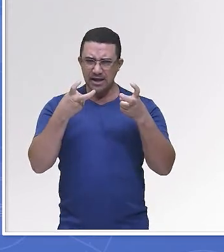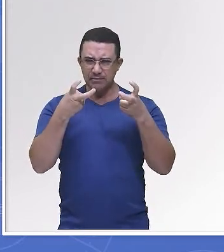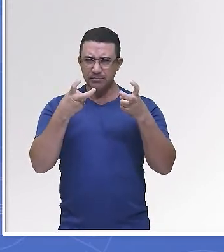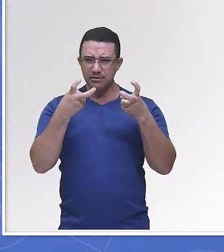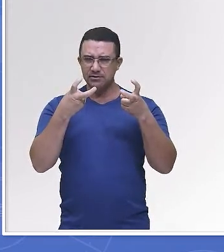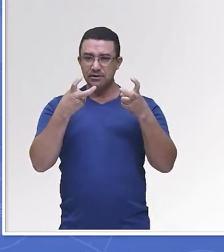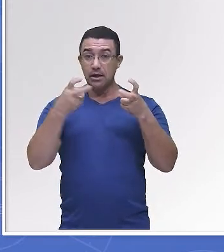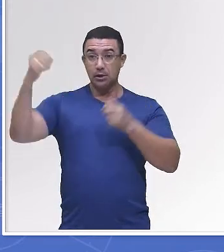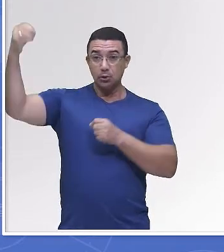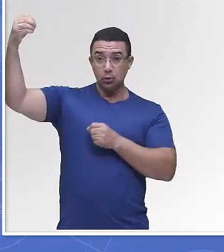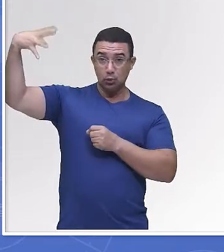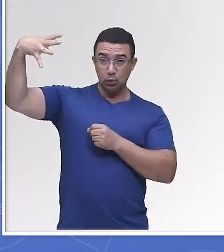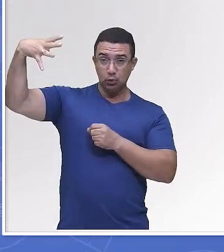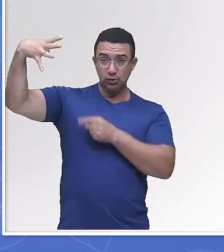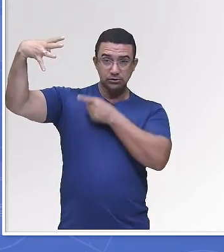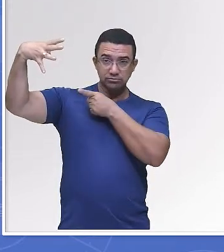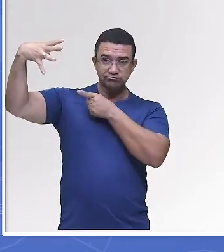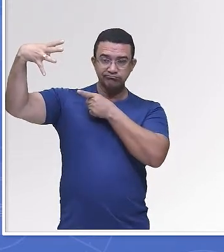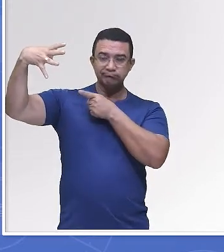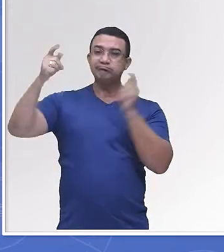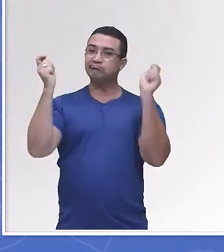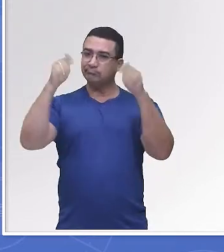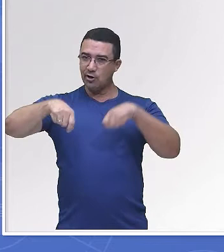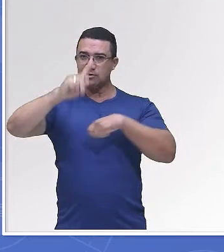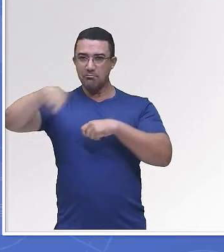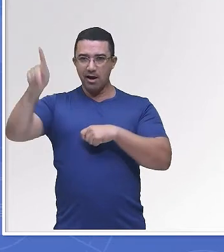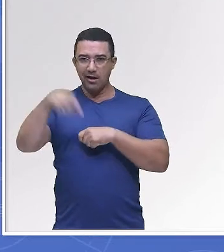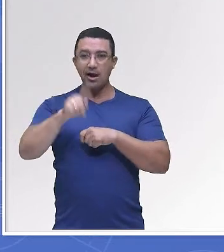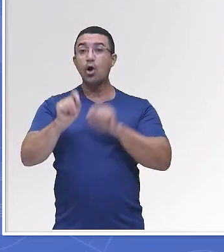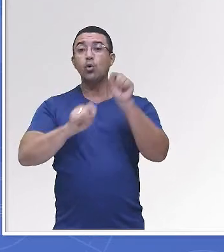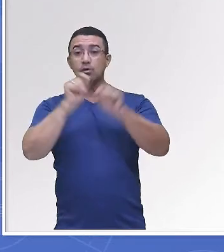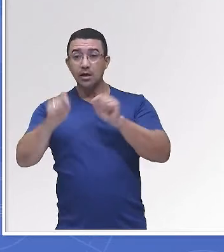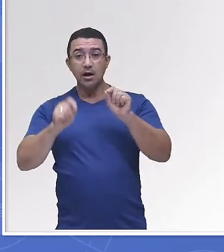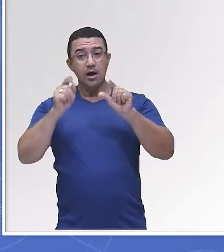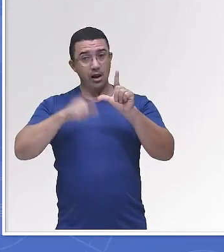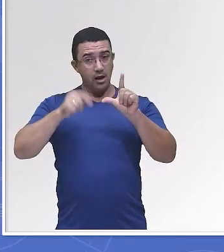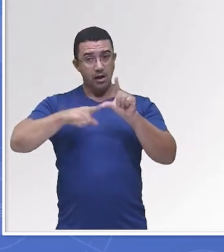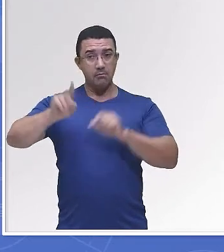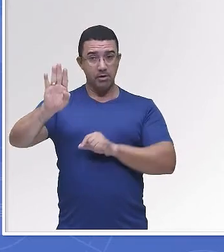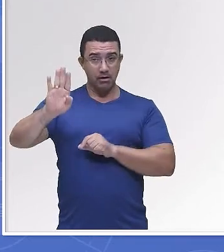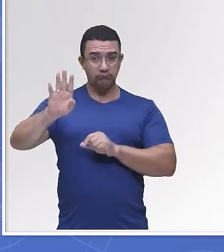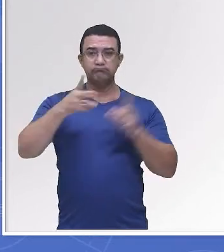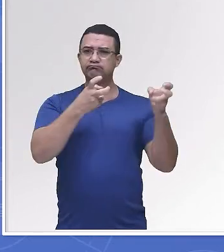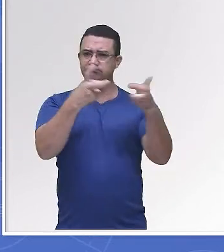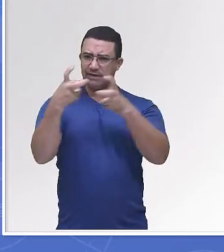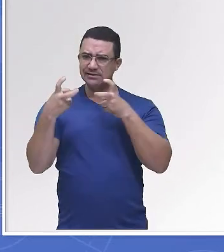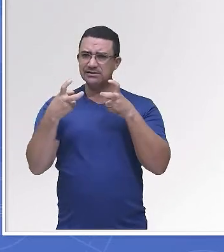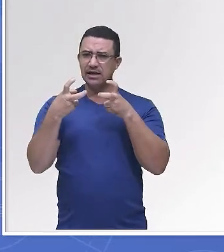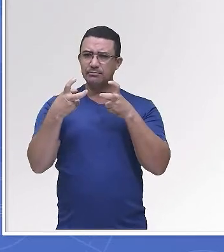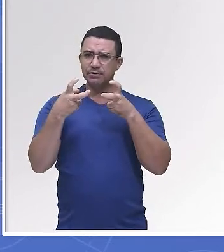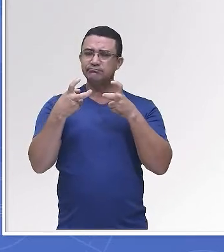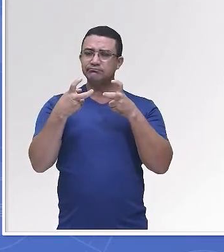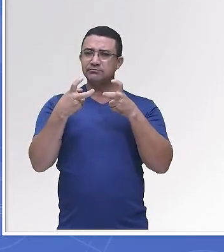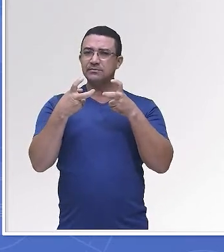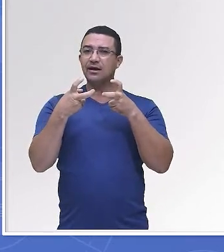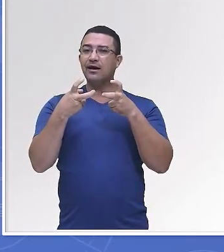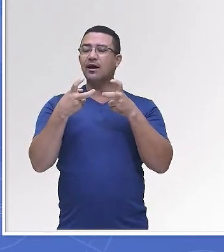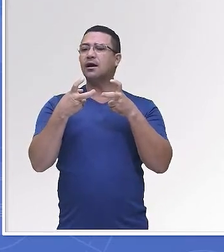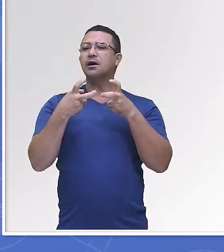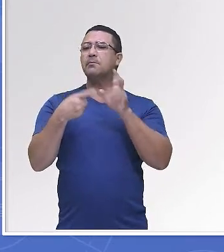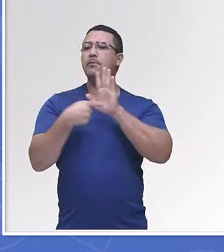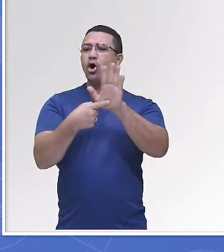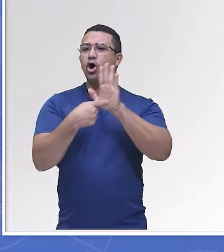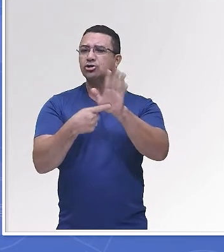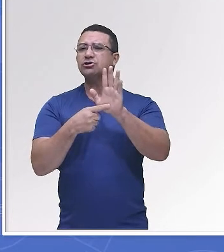percebe a luz, é que de fato a gente pode marcar a alternativa B, porque a gente percebe então nesse processo a intensificação do